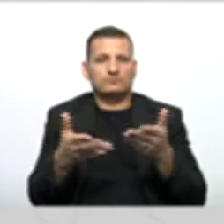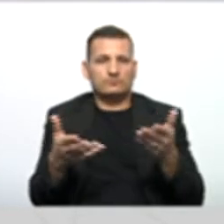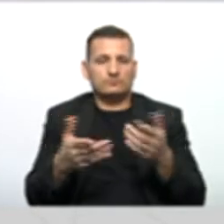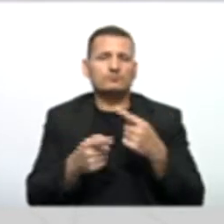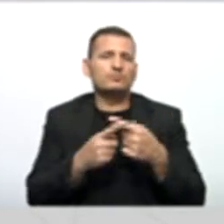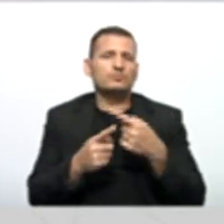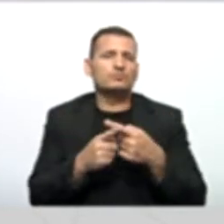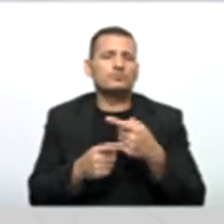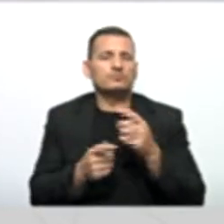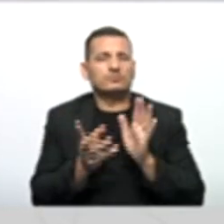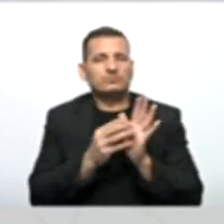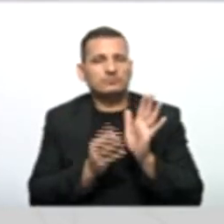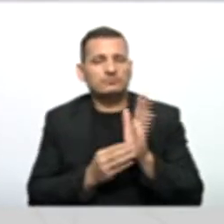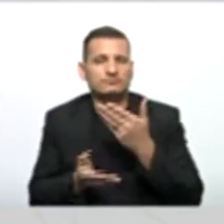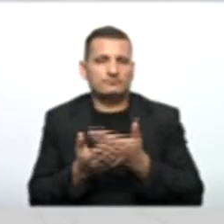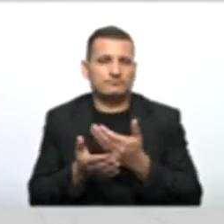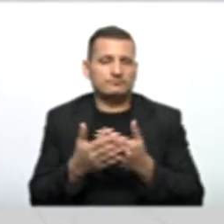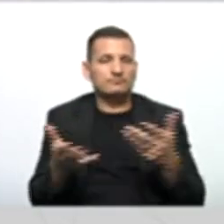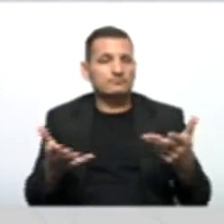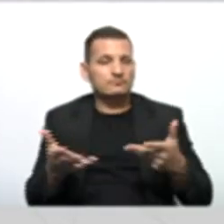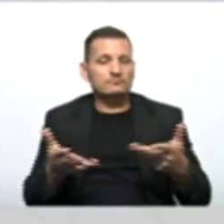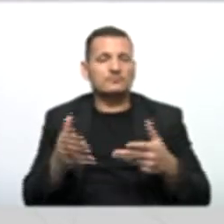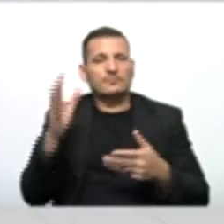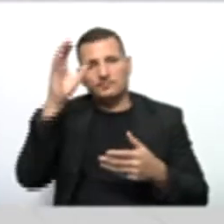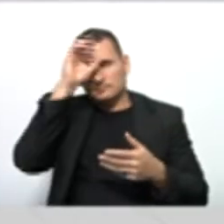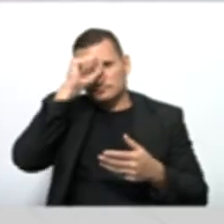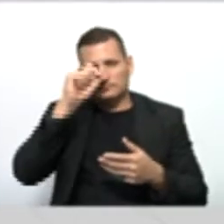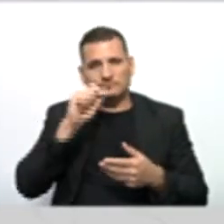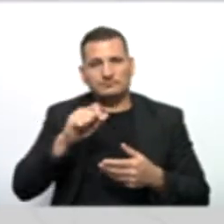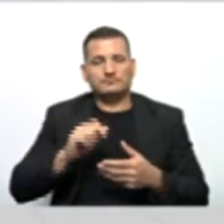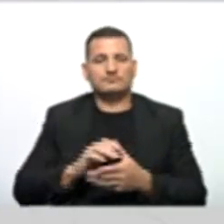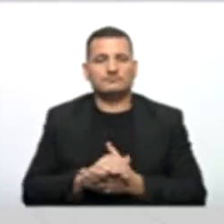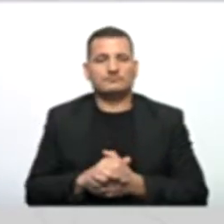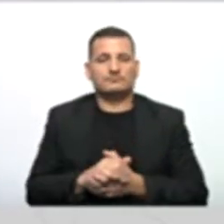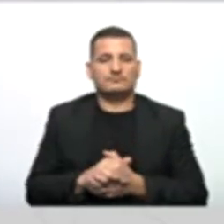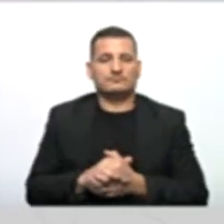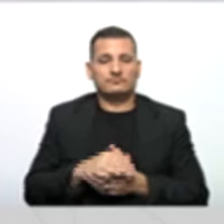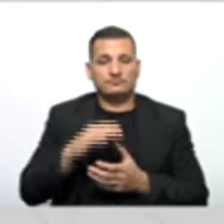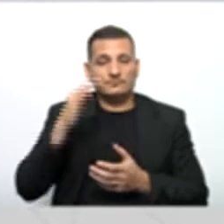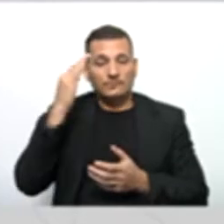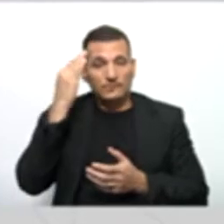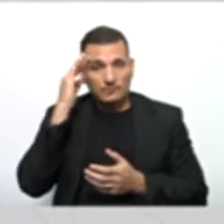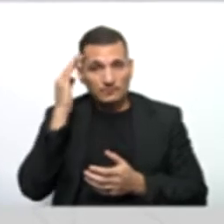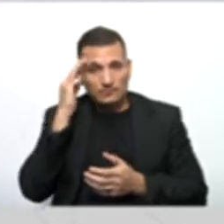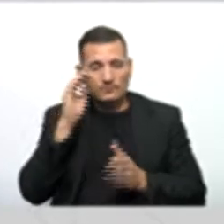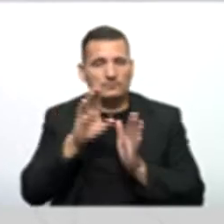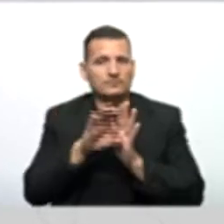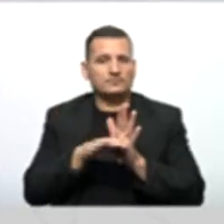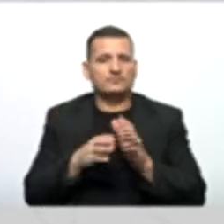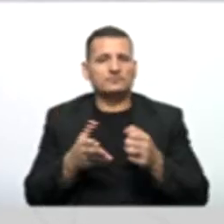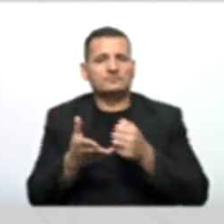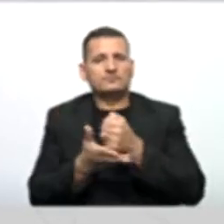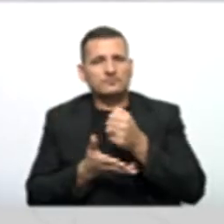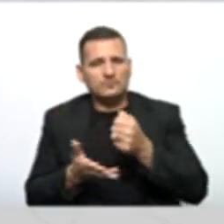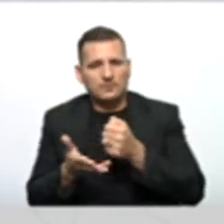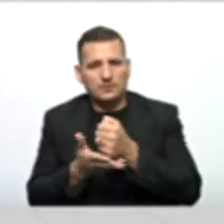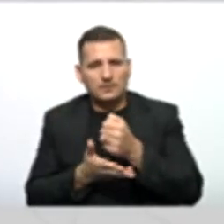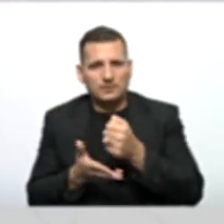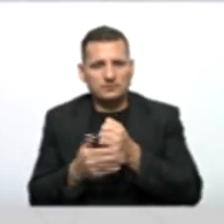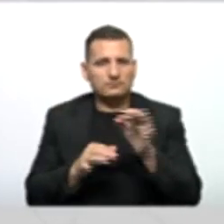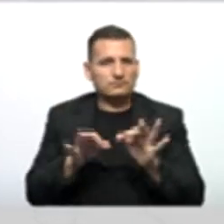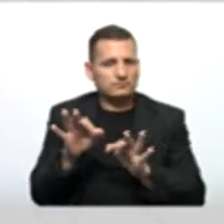esse conteúdo hoje. O que a gente precisa aprender aqui, ó? Entender os conceitos básicos relativos à elaboração